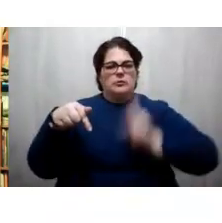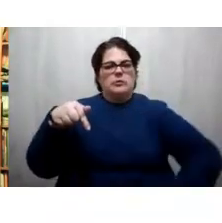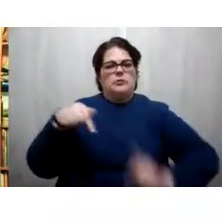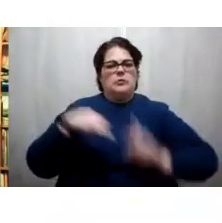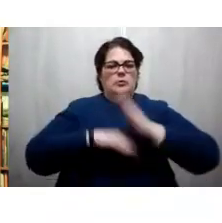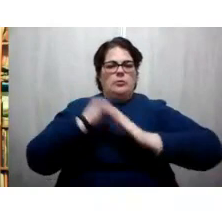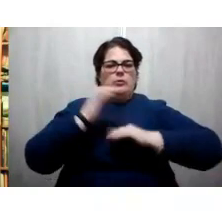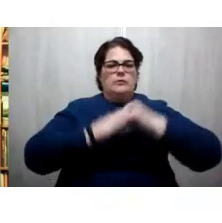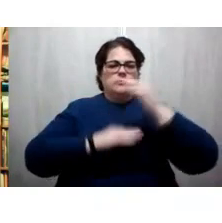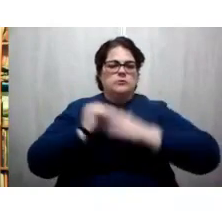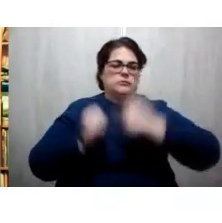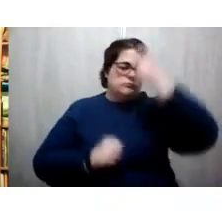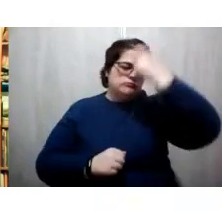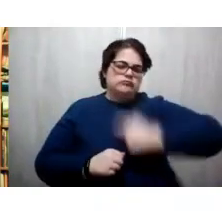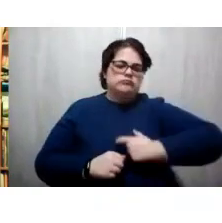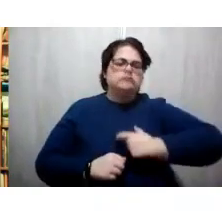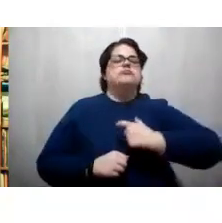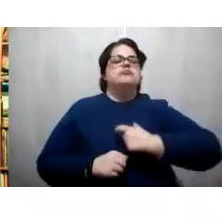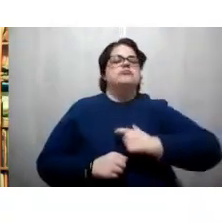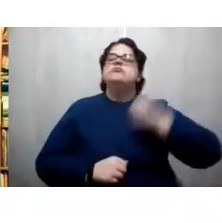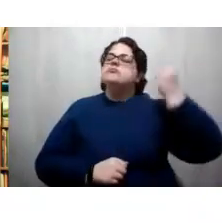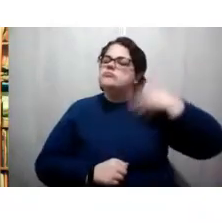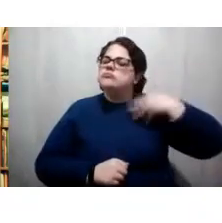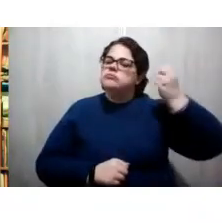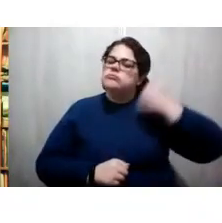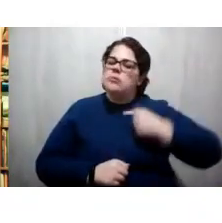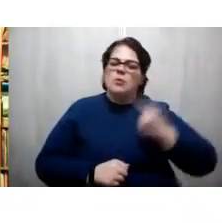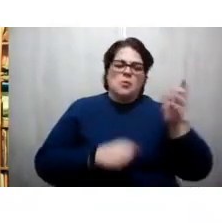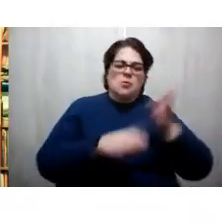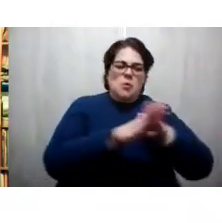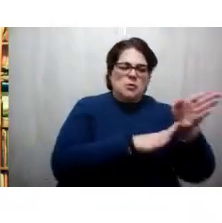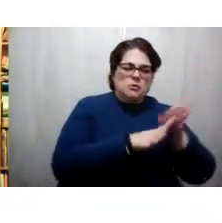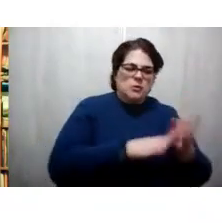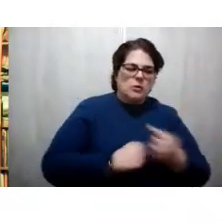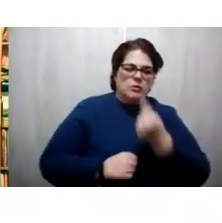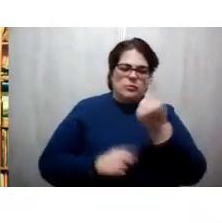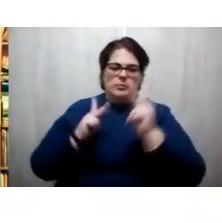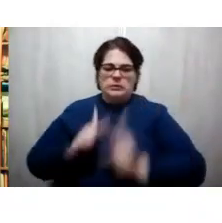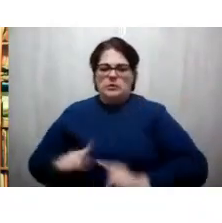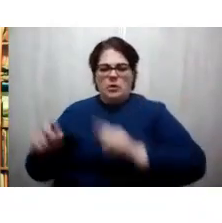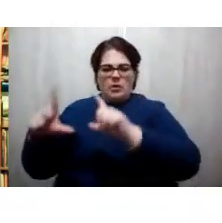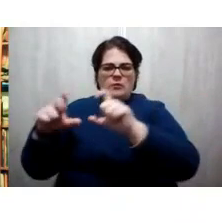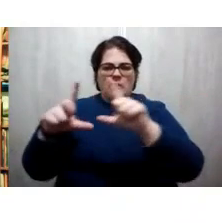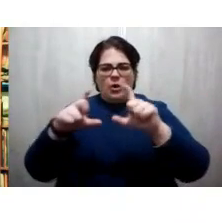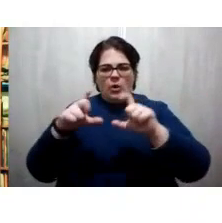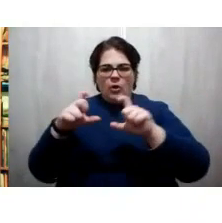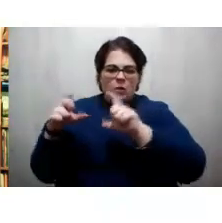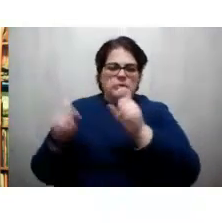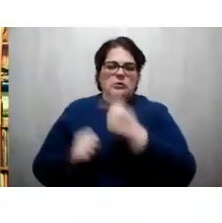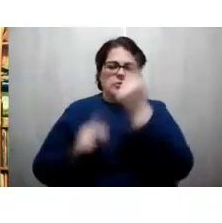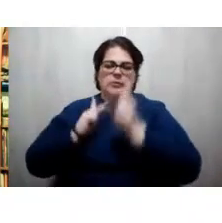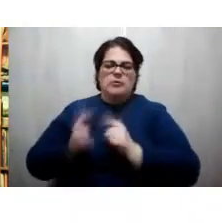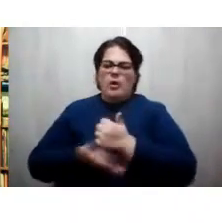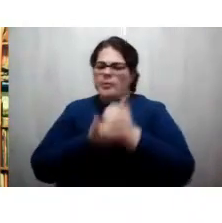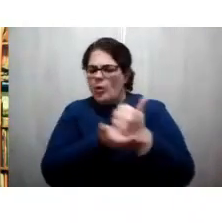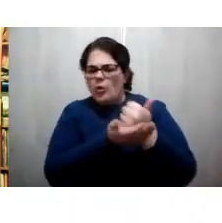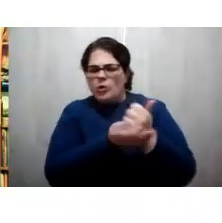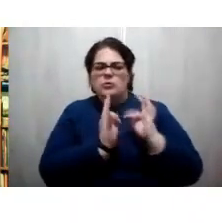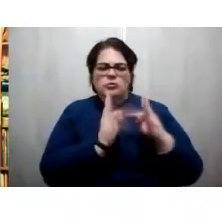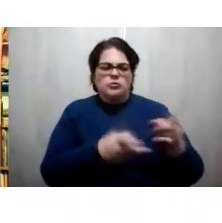7 audiodescritores, um consultor, um fotógrafo e uma pessoa que fez o suporte. Então, os